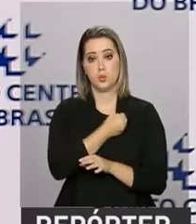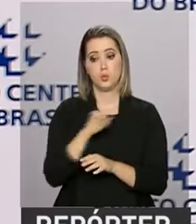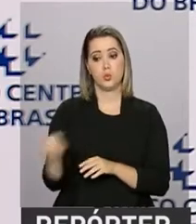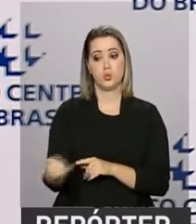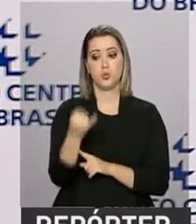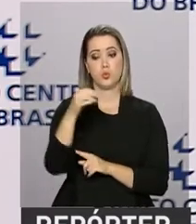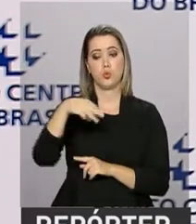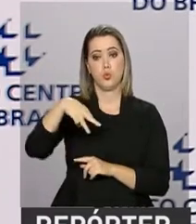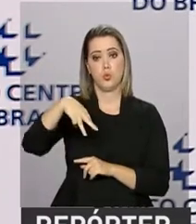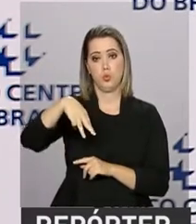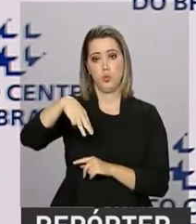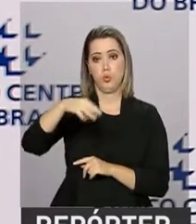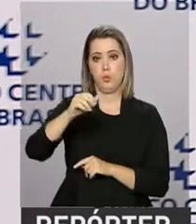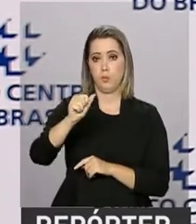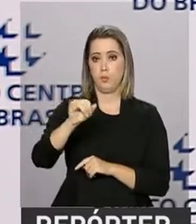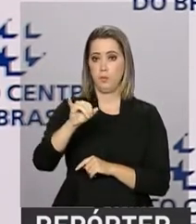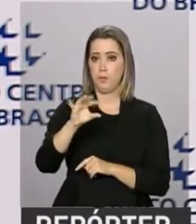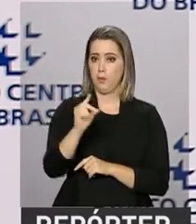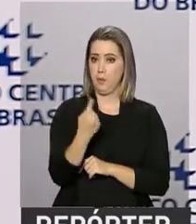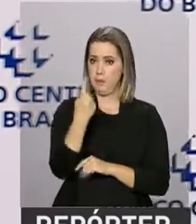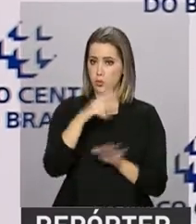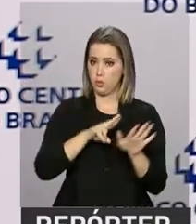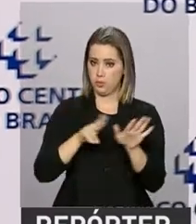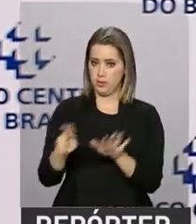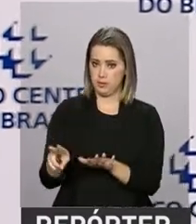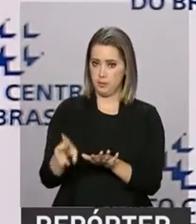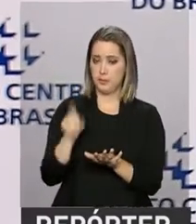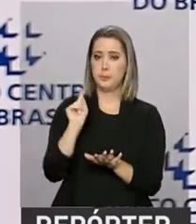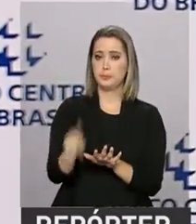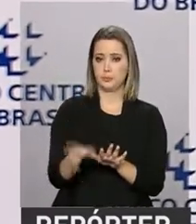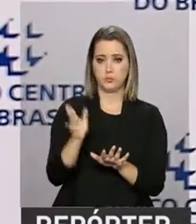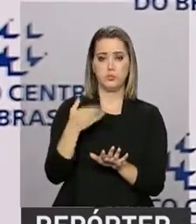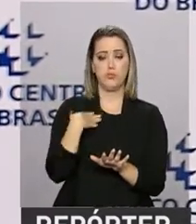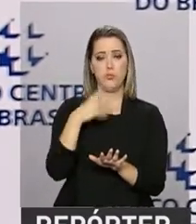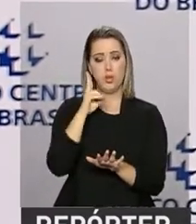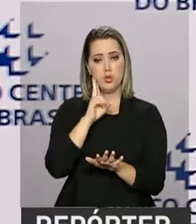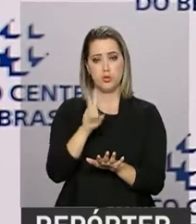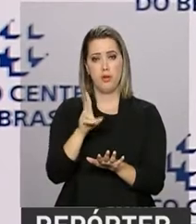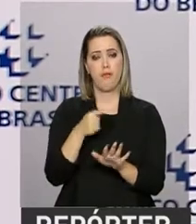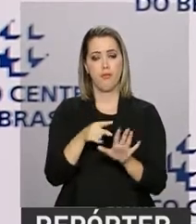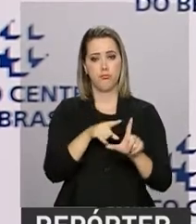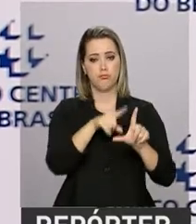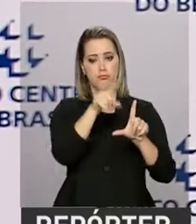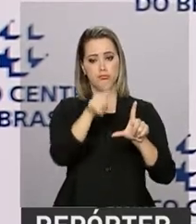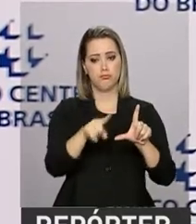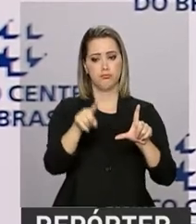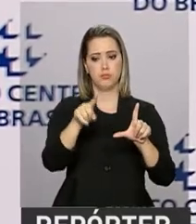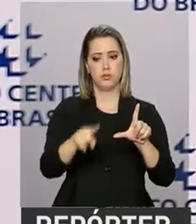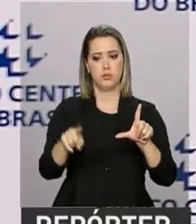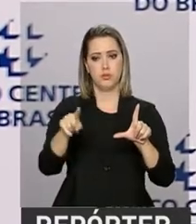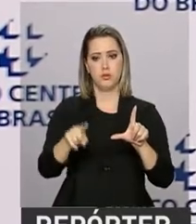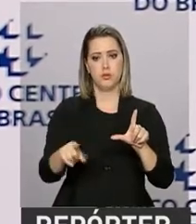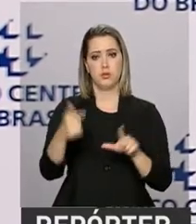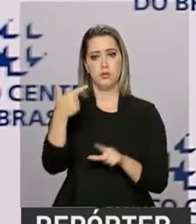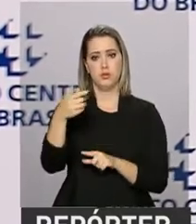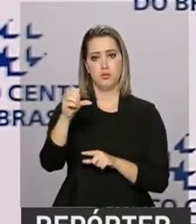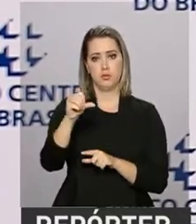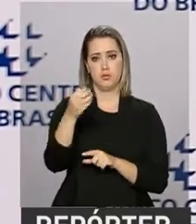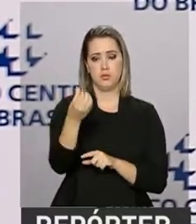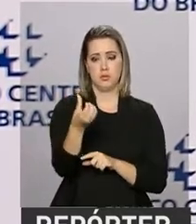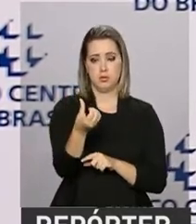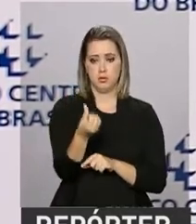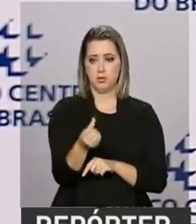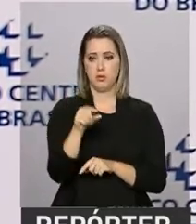mês de maio, que se refere apenas à primeira semana, já mostra a continuidade dessa queda, né, com a redução de 296%